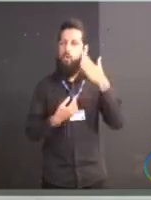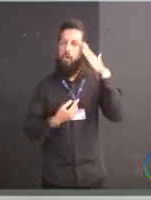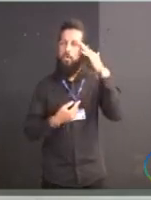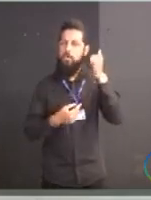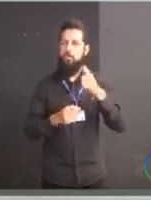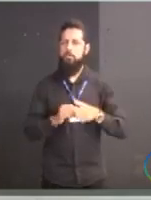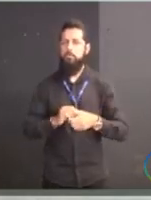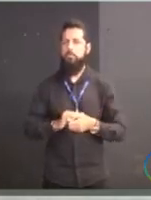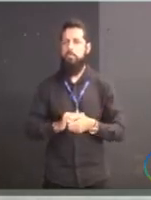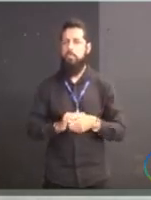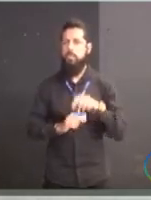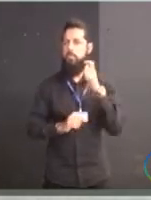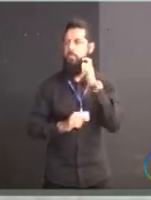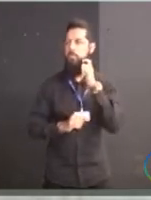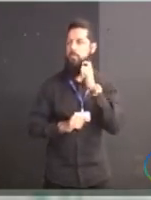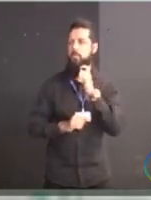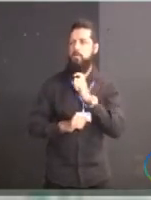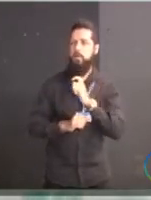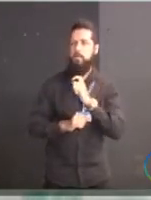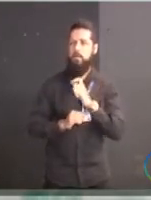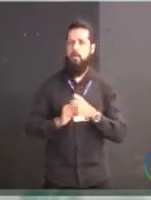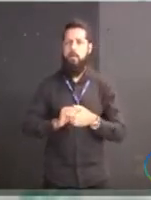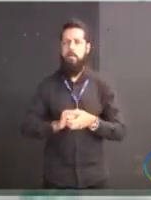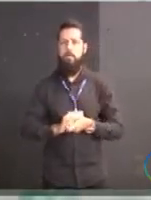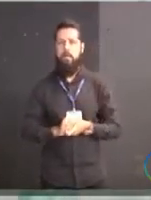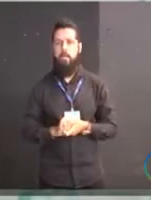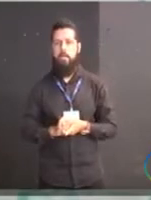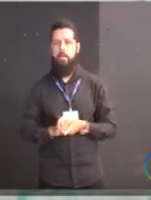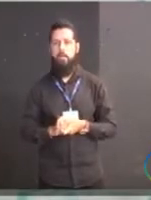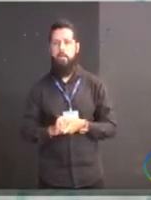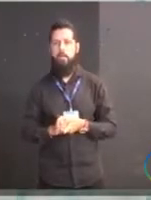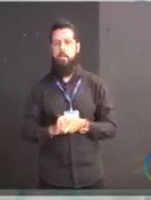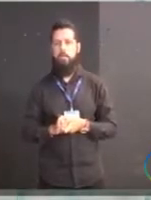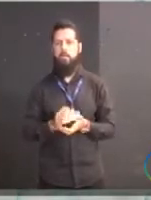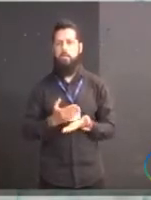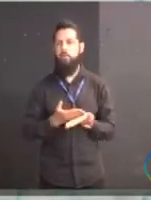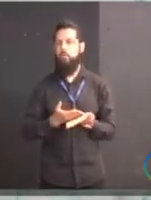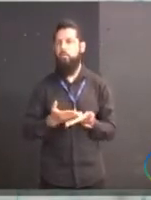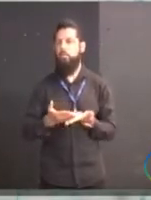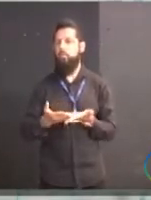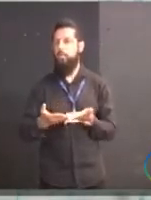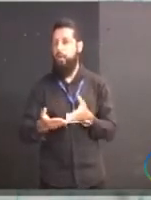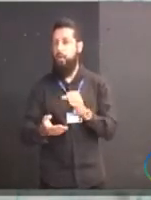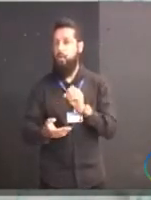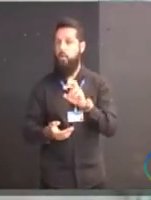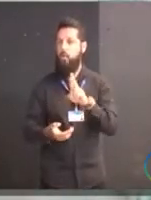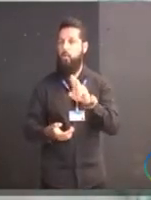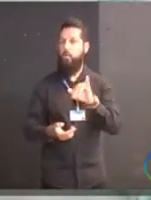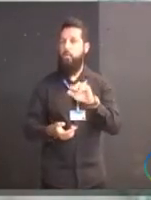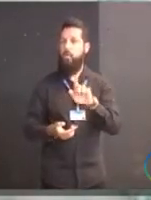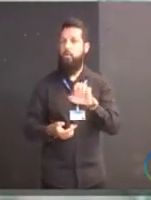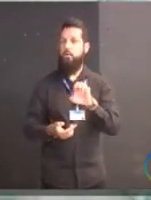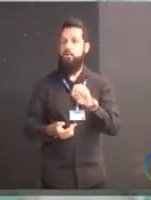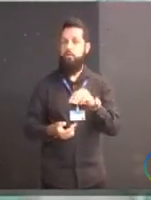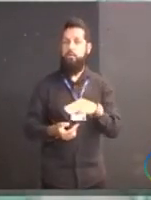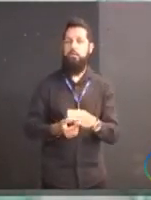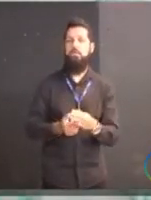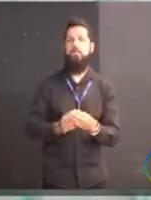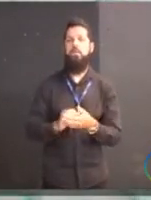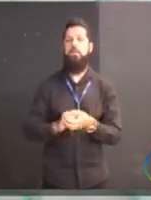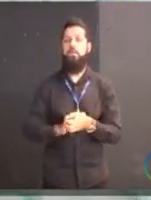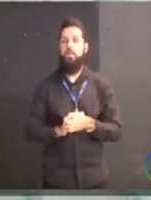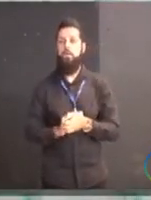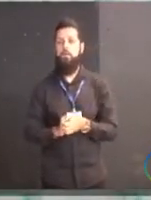age através dos seus ministros, dos seus enviados. Quer dizer, Jesus, então, teria sido, como você disse, o arquiteto construtor do